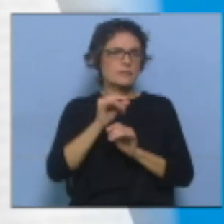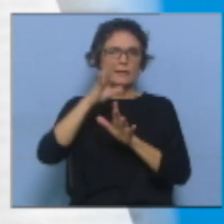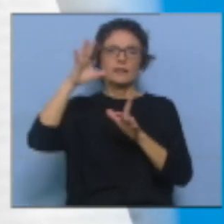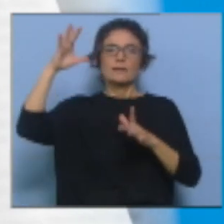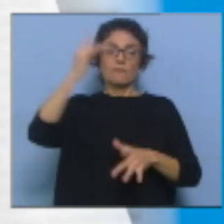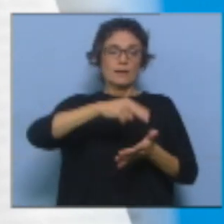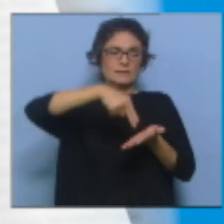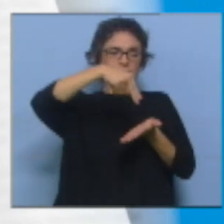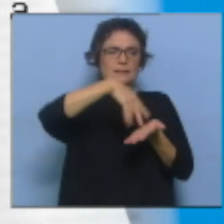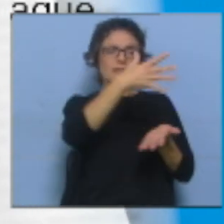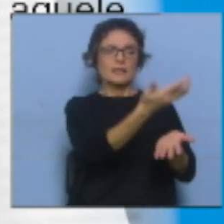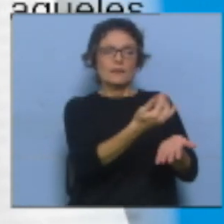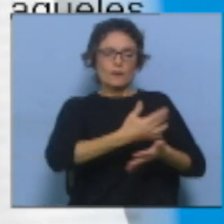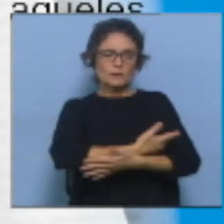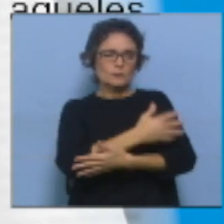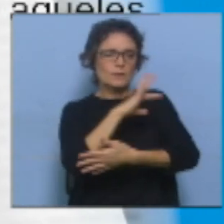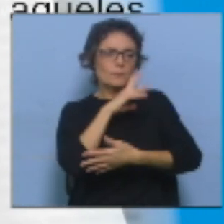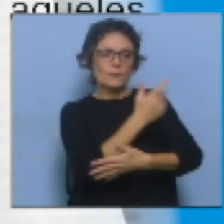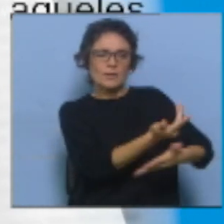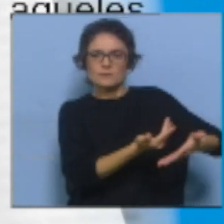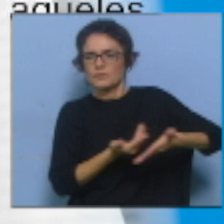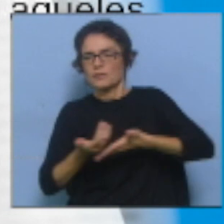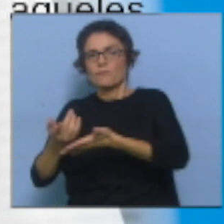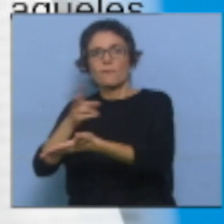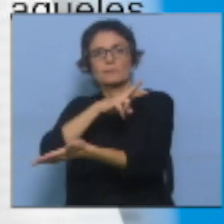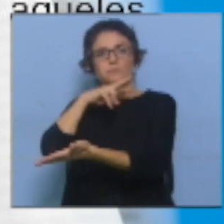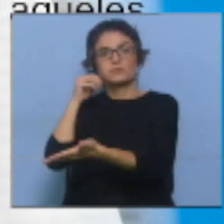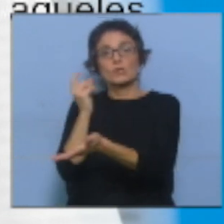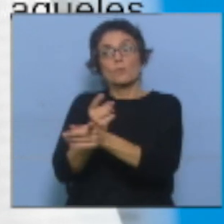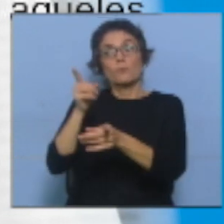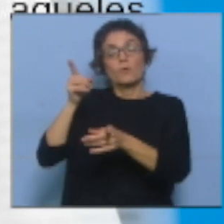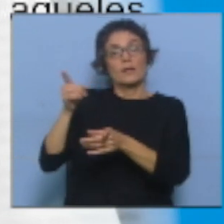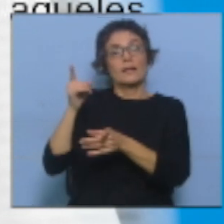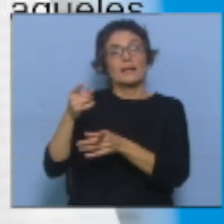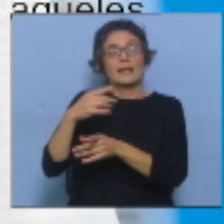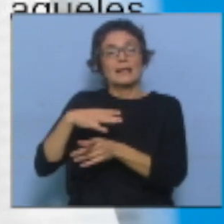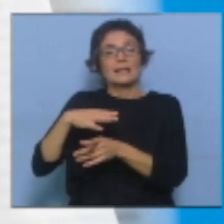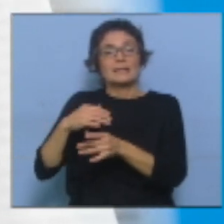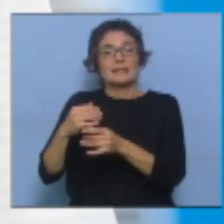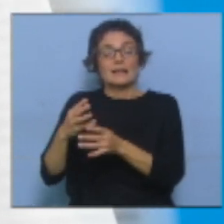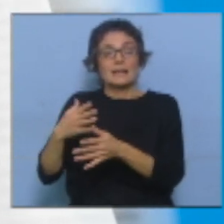sua mãe e vai para a terra de Israel, pois aqueles que atentavam contra a vida do menino já morreram.